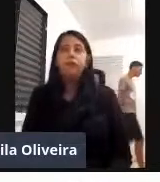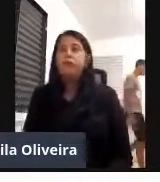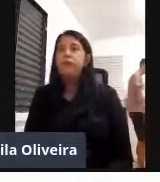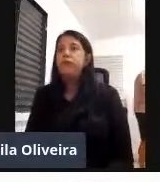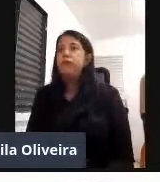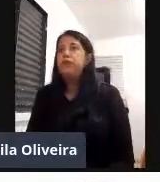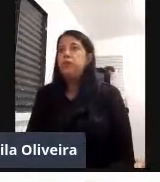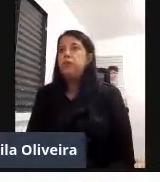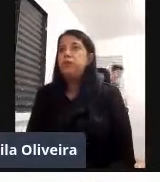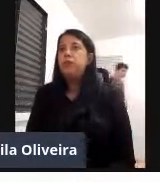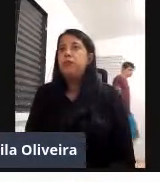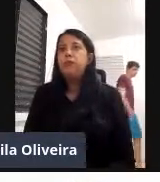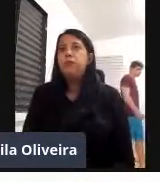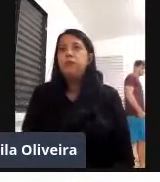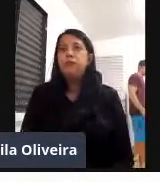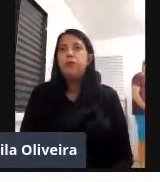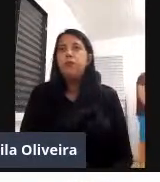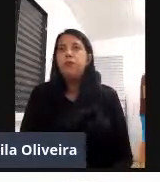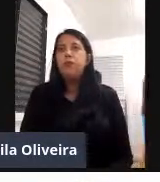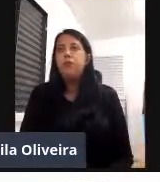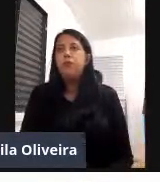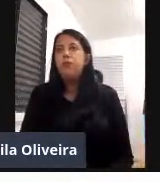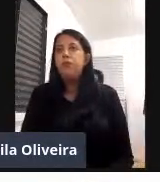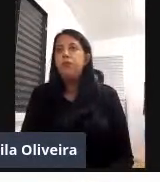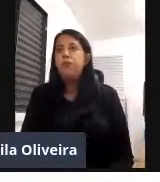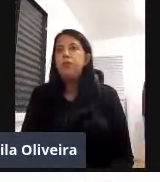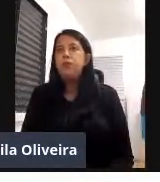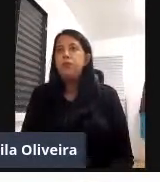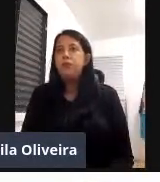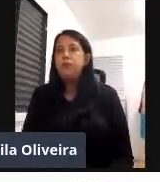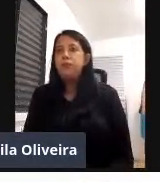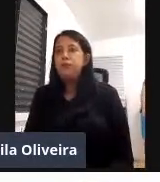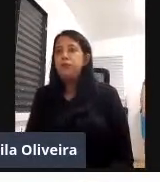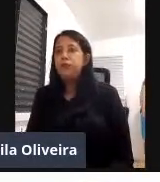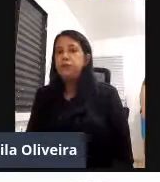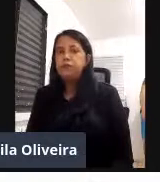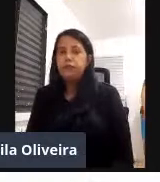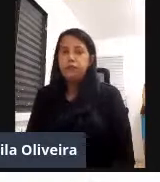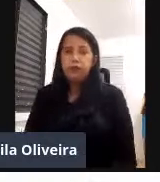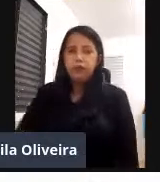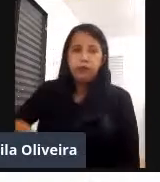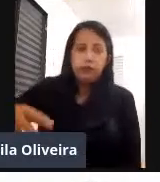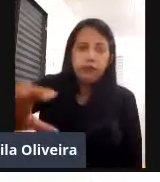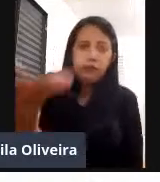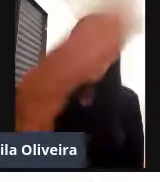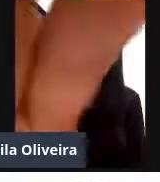Certo. Então, só de novo aqui. Eu estou usando primeiro o operador,